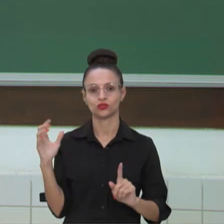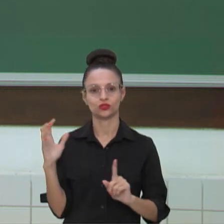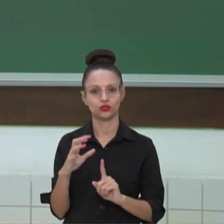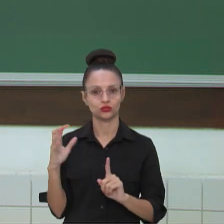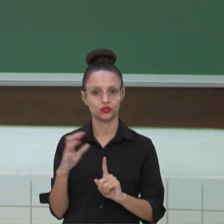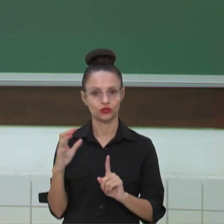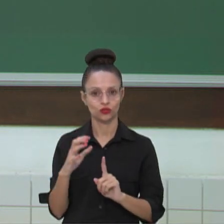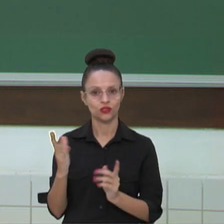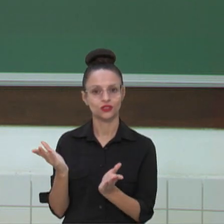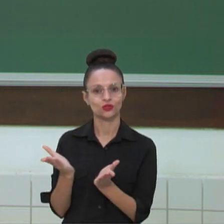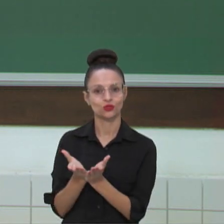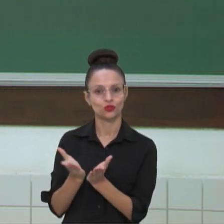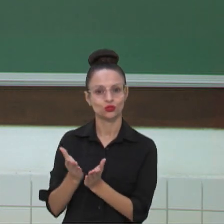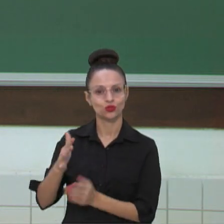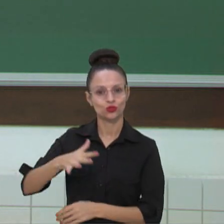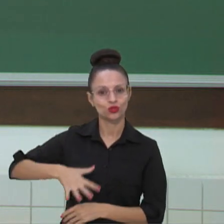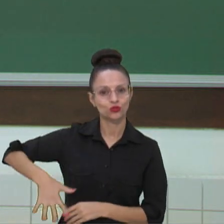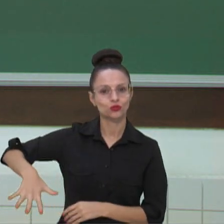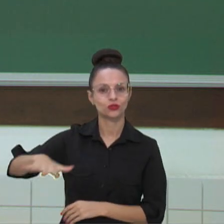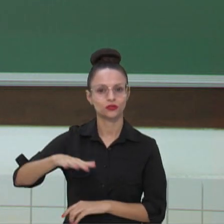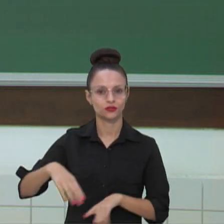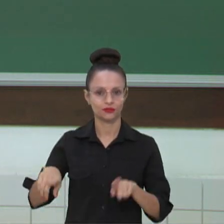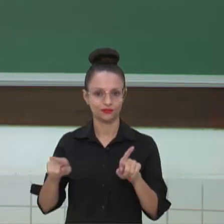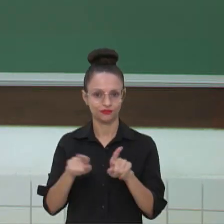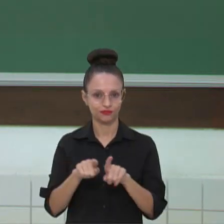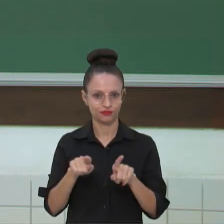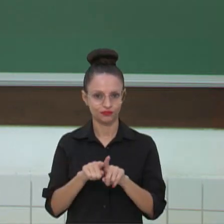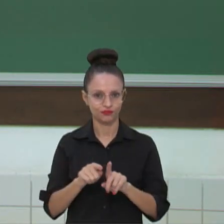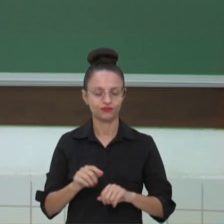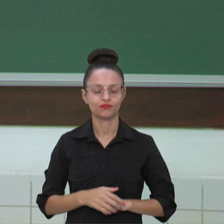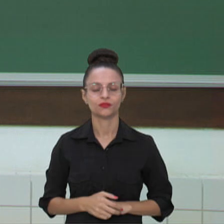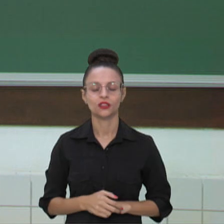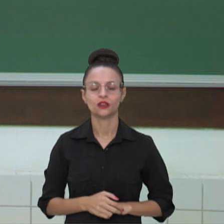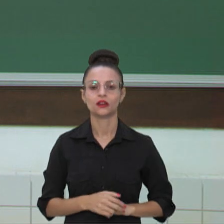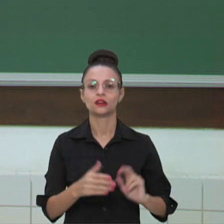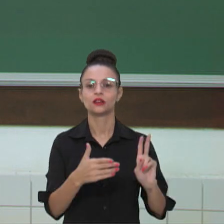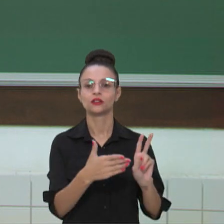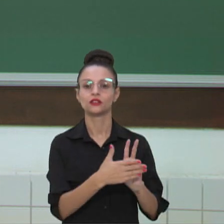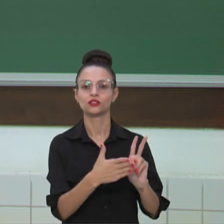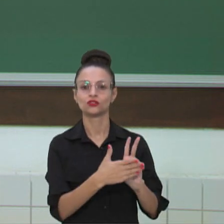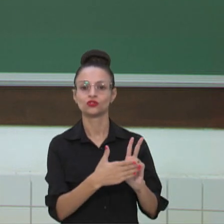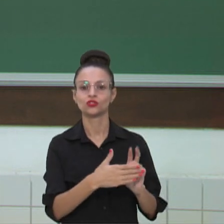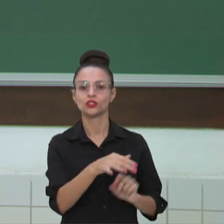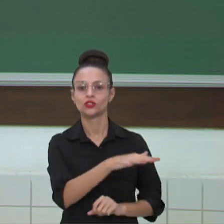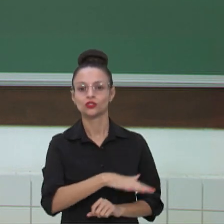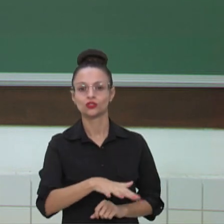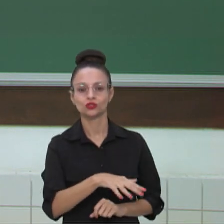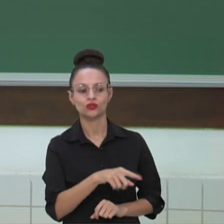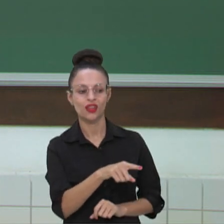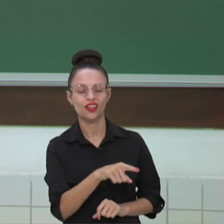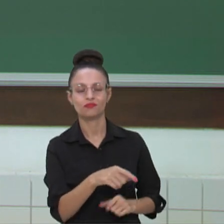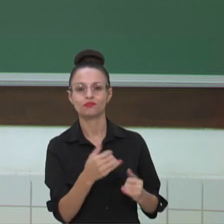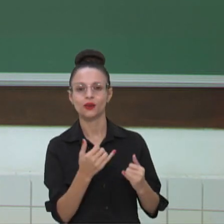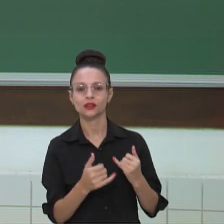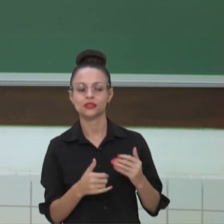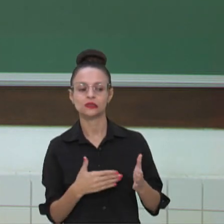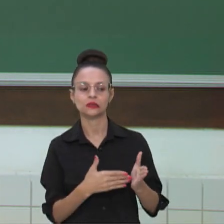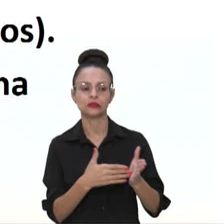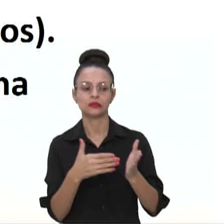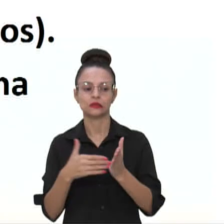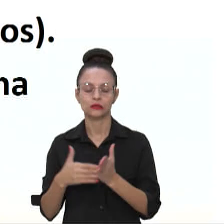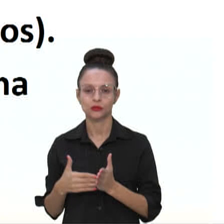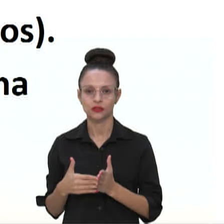desses protestantes, desses puritanos aí também. Então, os indígenas tratados muitas vezes como obstáculos nessas